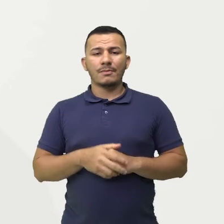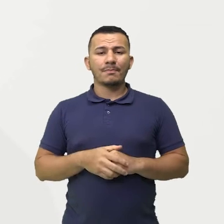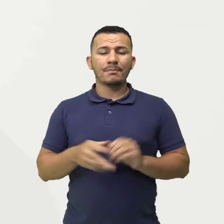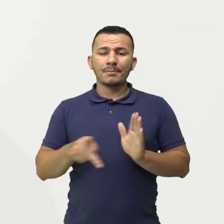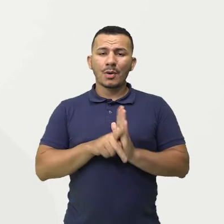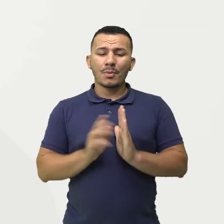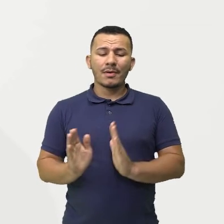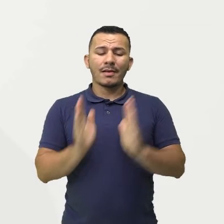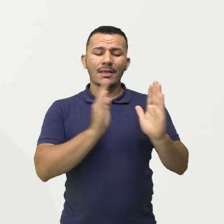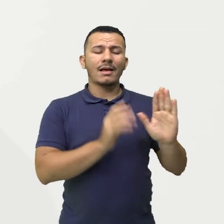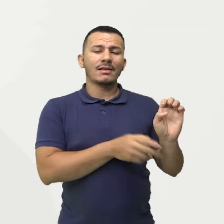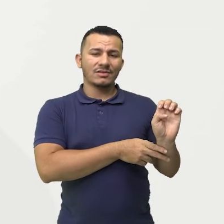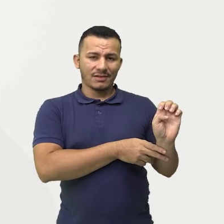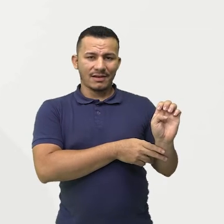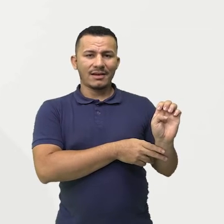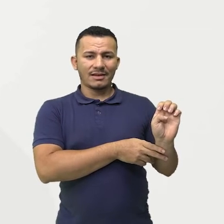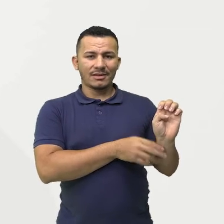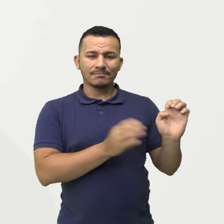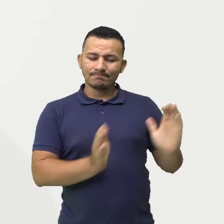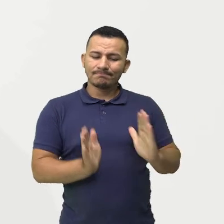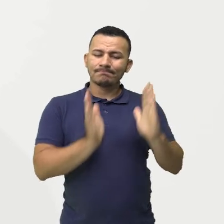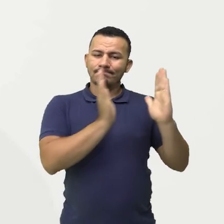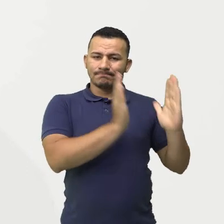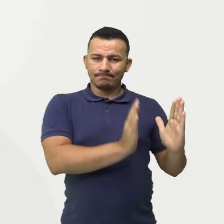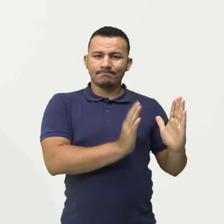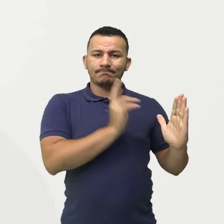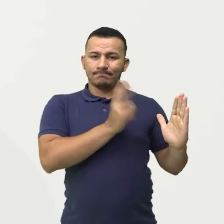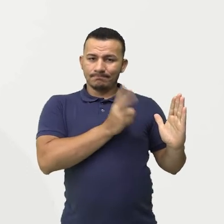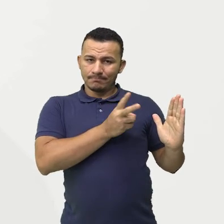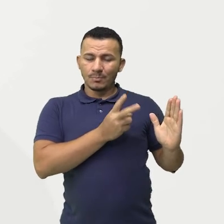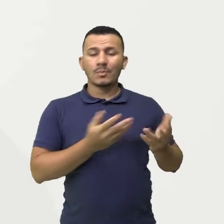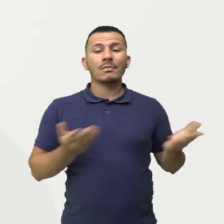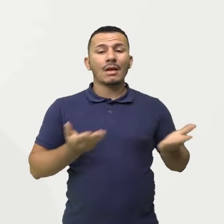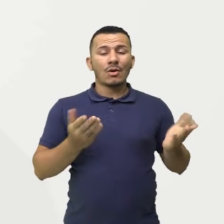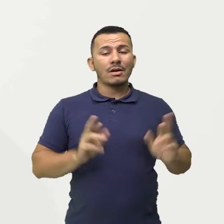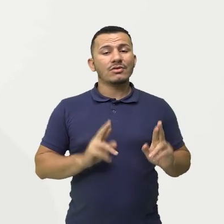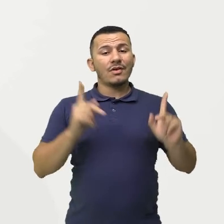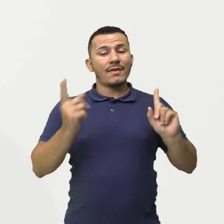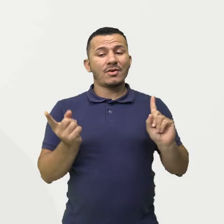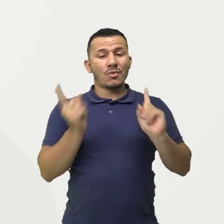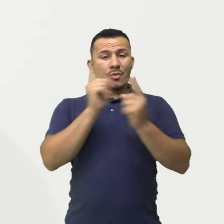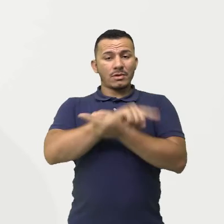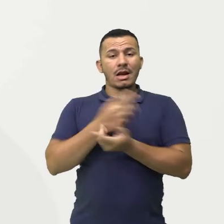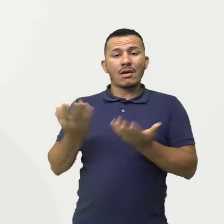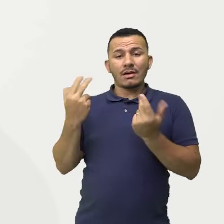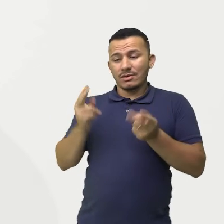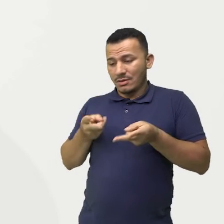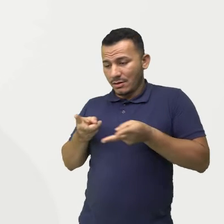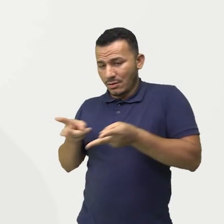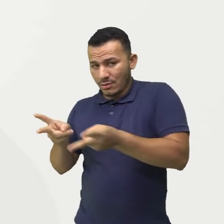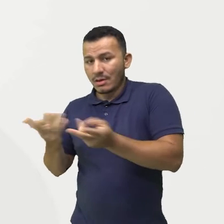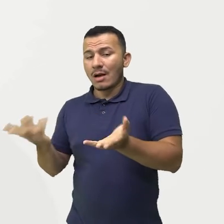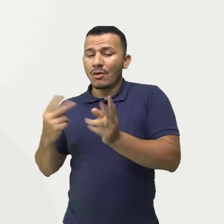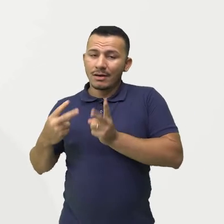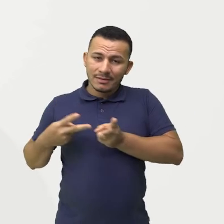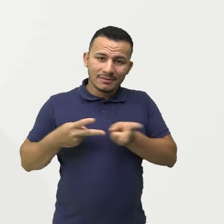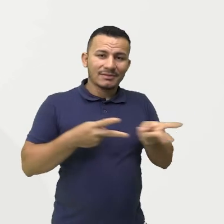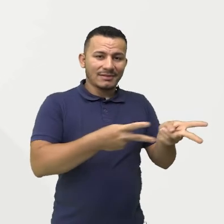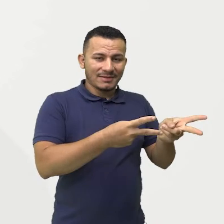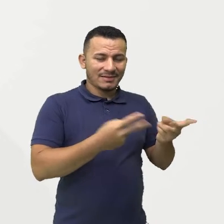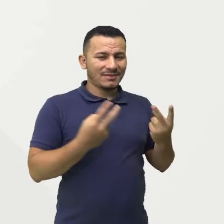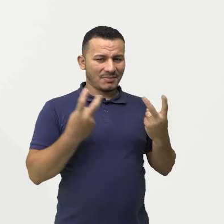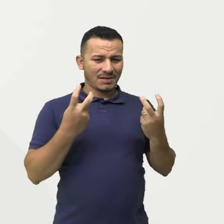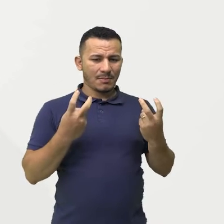imediatamente à esquerda dele na reta numérica. Então, agora, no sentido contrário, olha aqui, nós